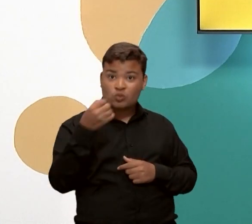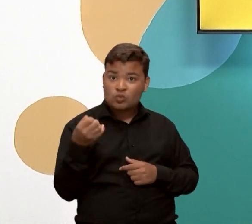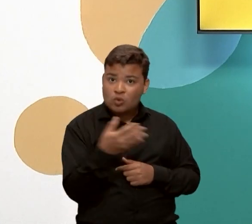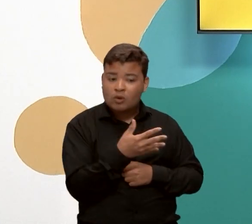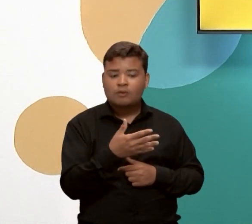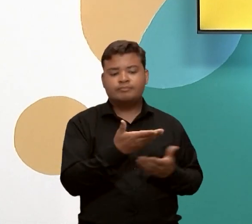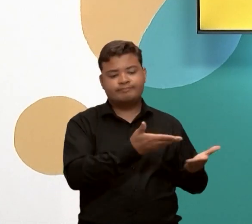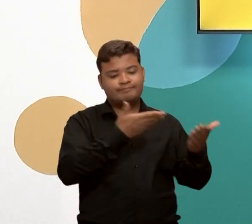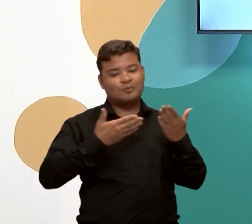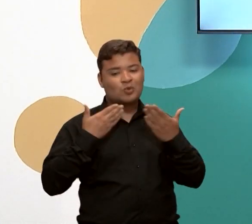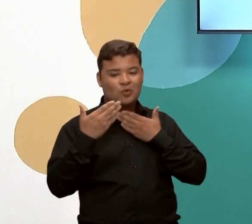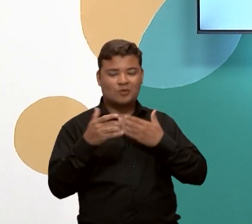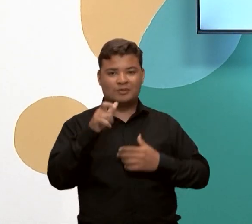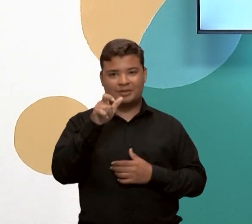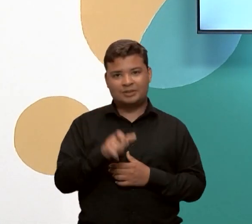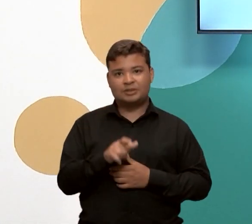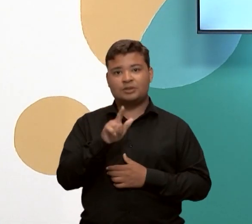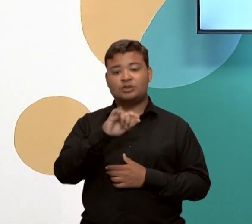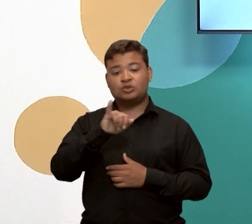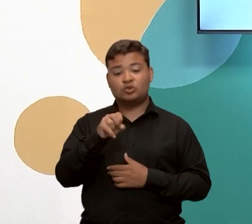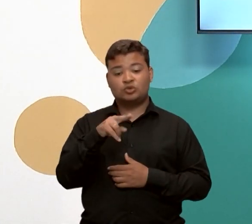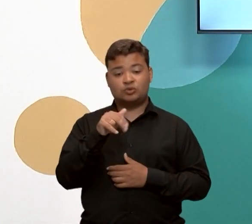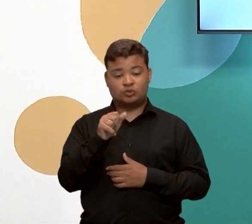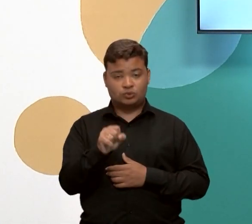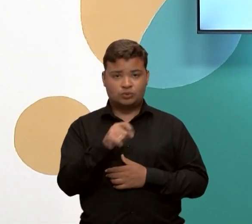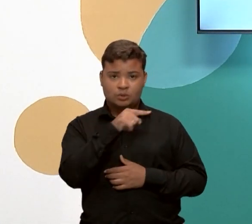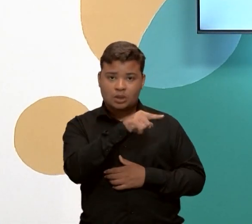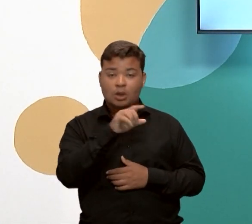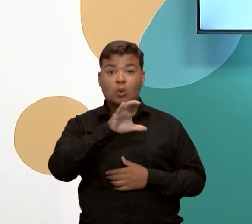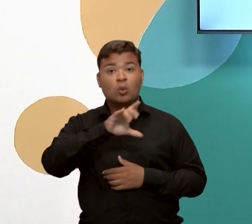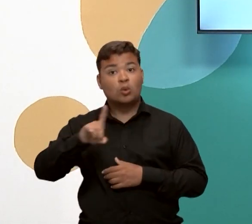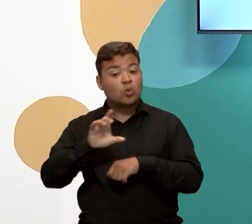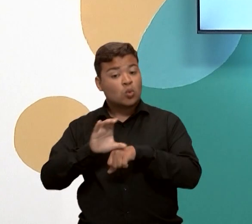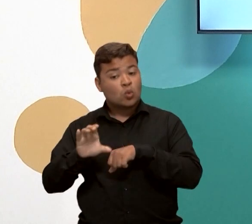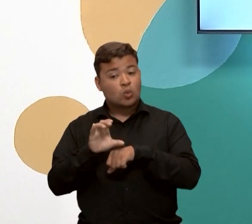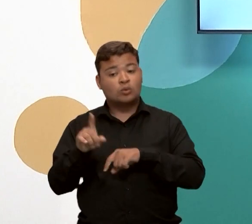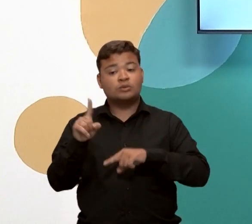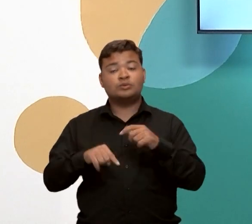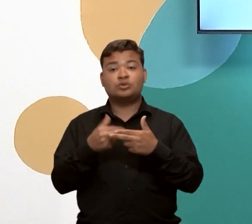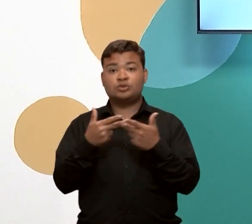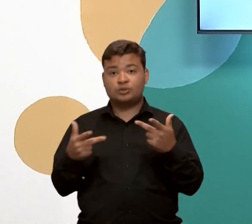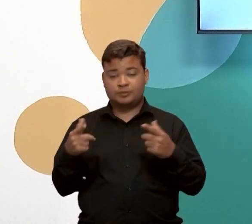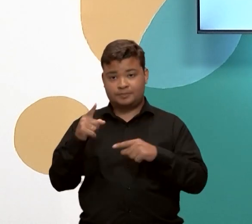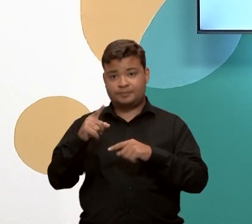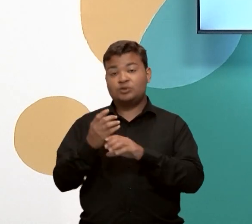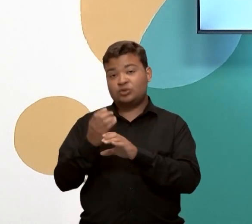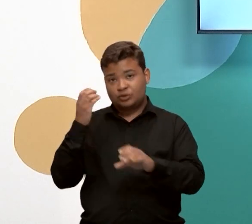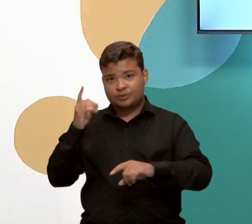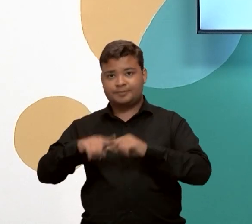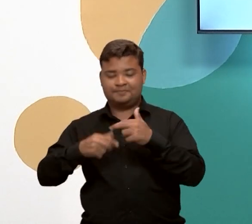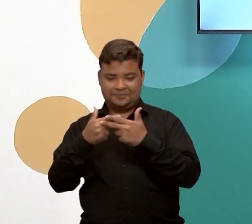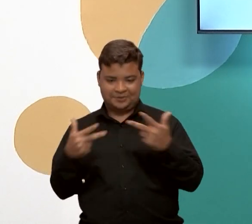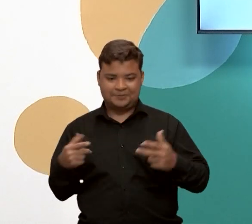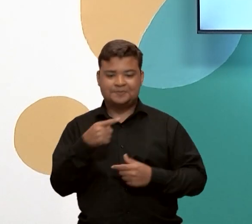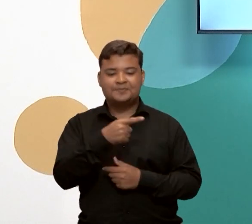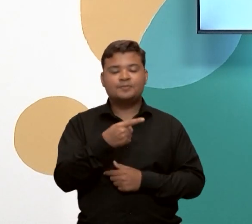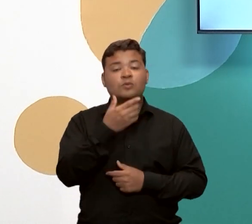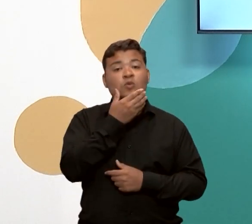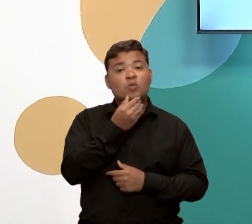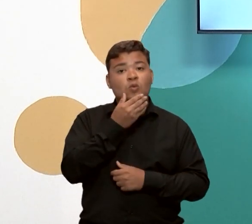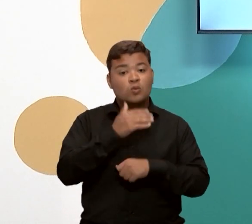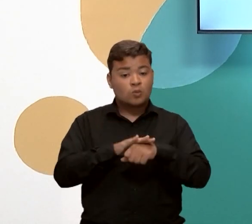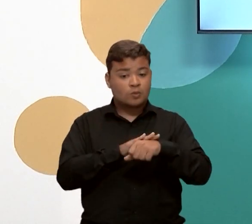o Jonas Bertoldi, que é coordenador do curso de Engenharia de Materiais. Ele se define como um homem branco, com